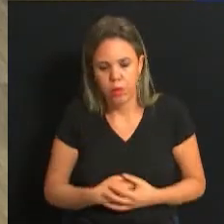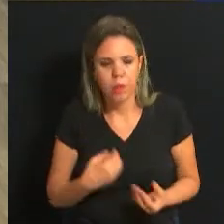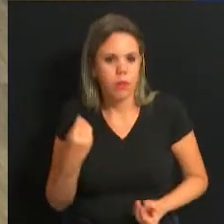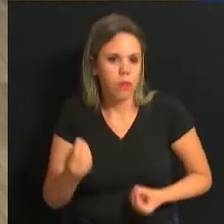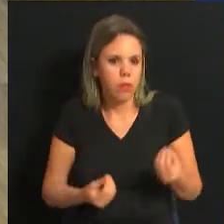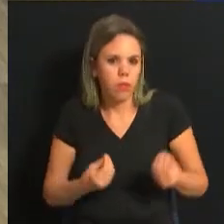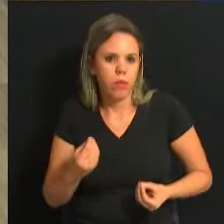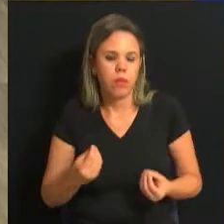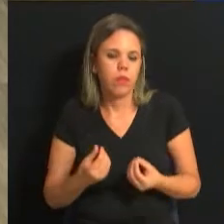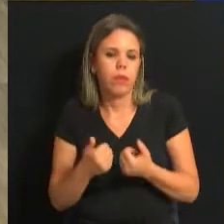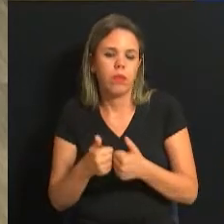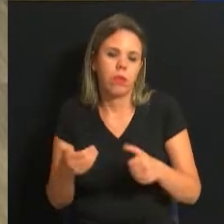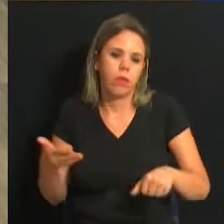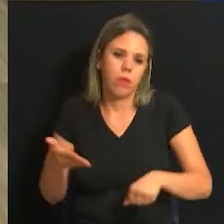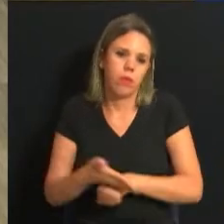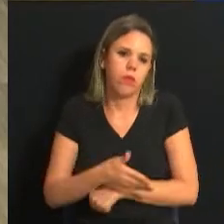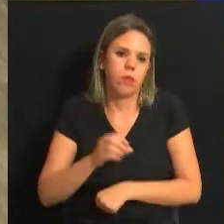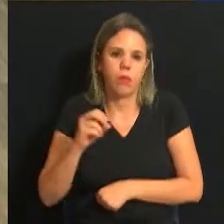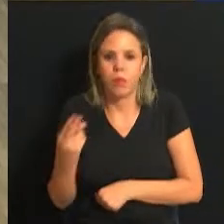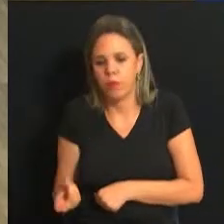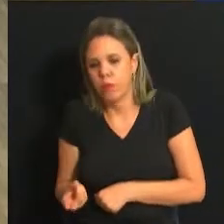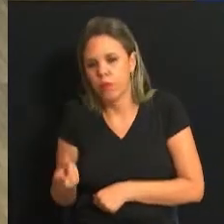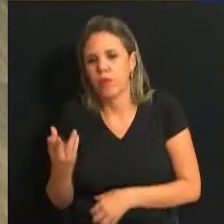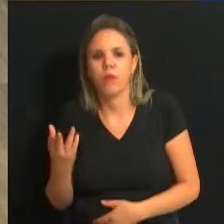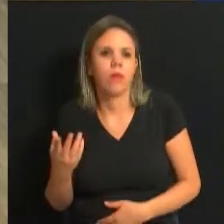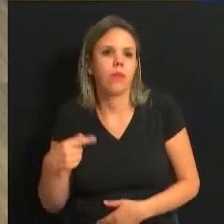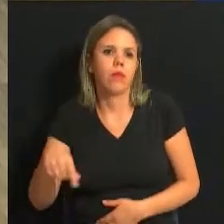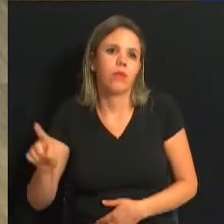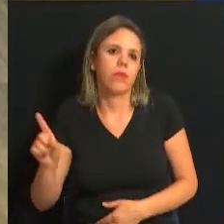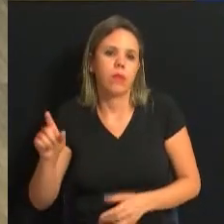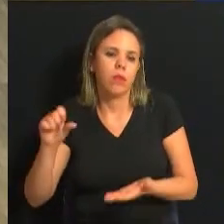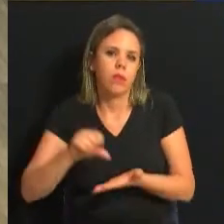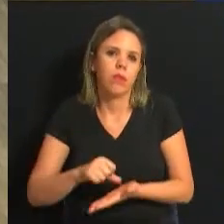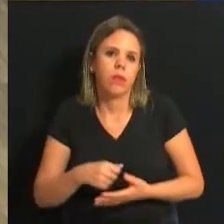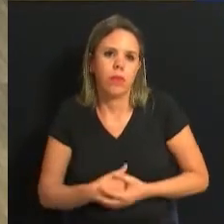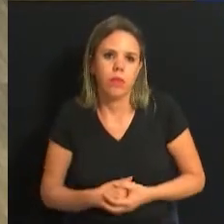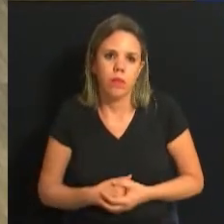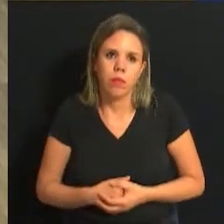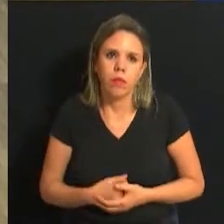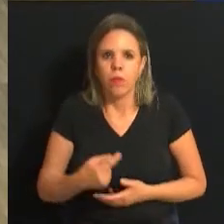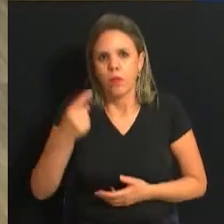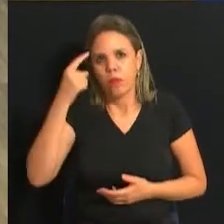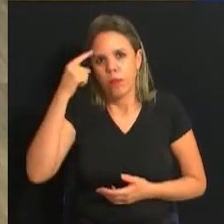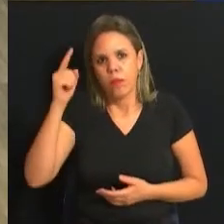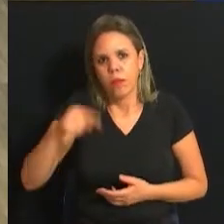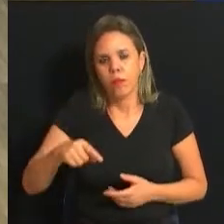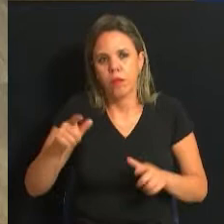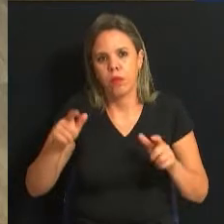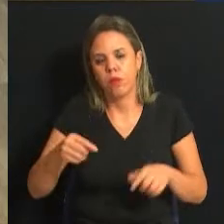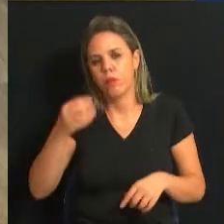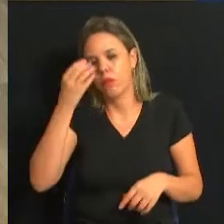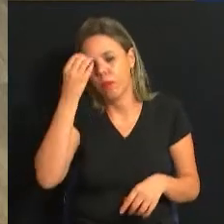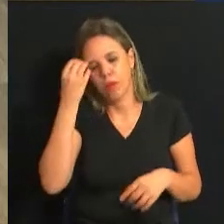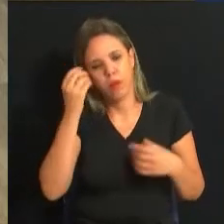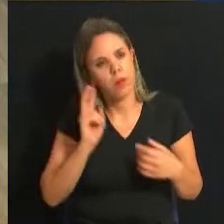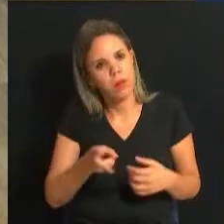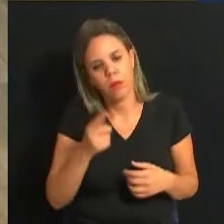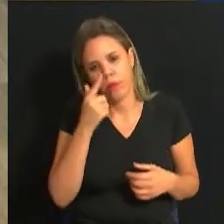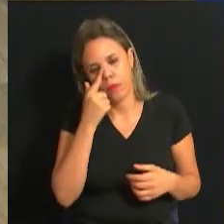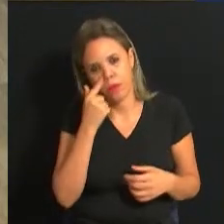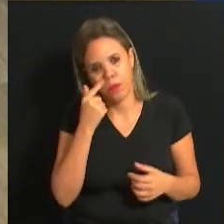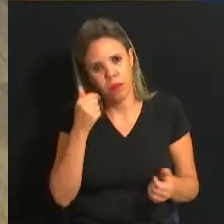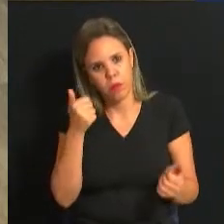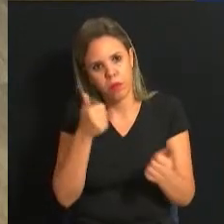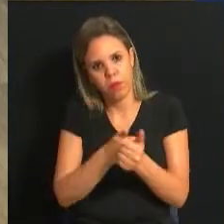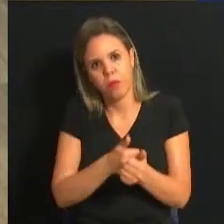um ônibus ou ela vai até esse local? Então, a ideia é que o local continue nas proximidades,